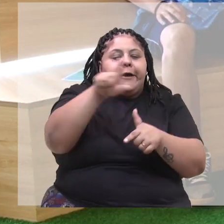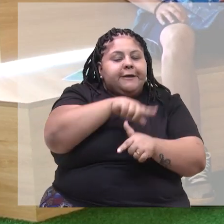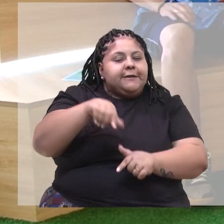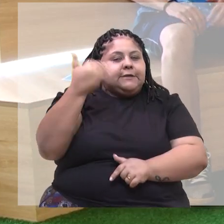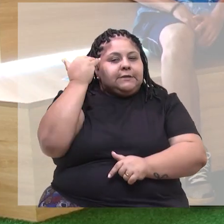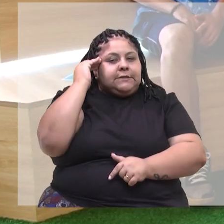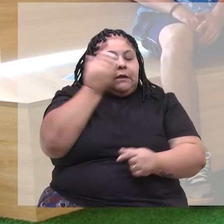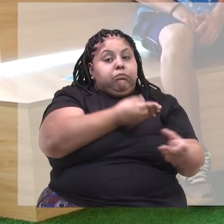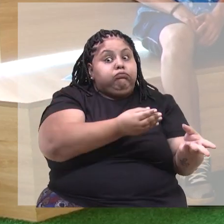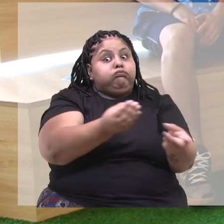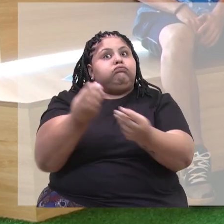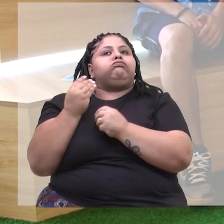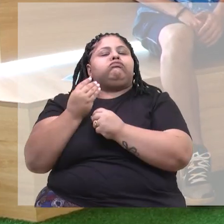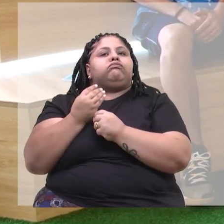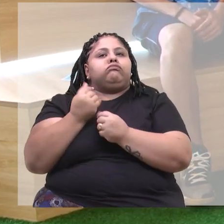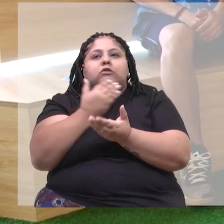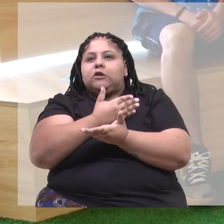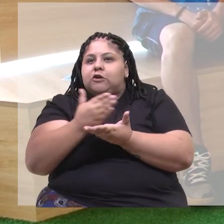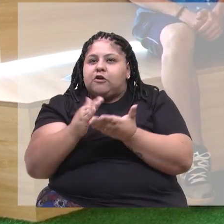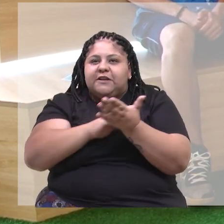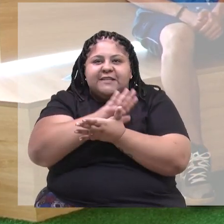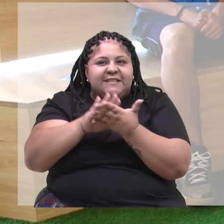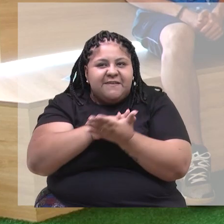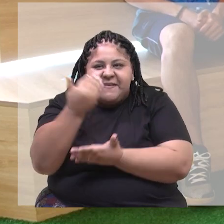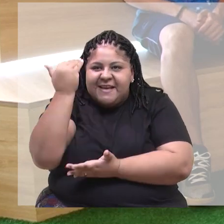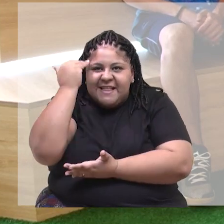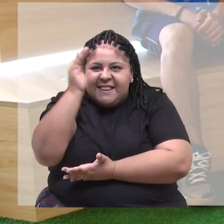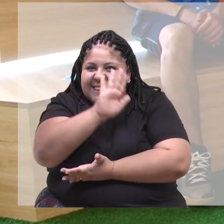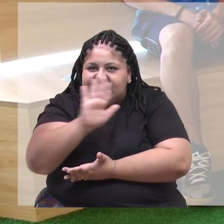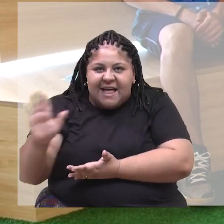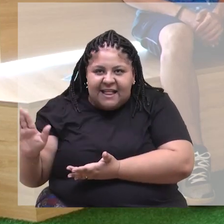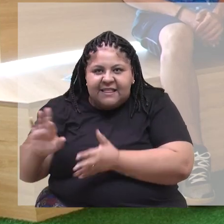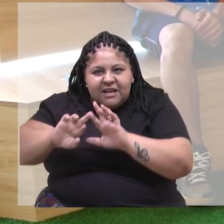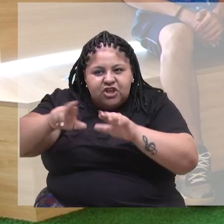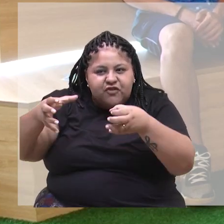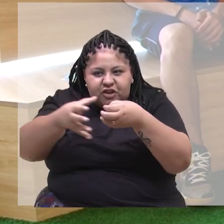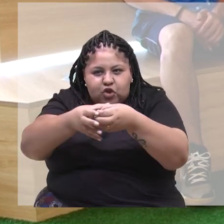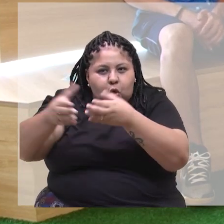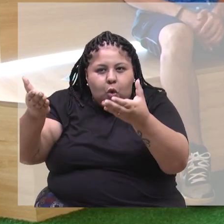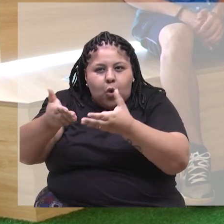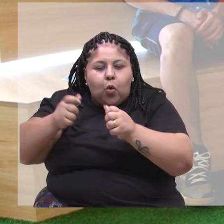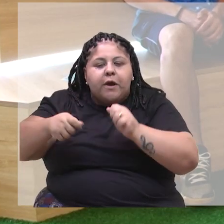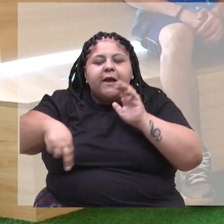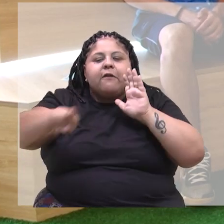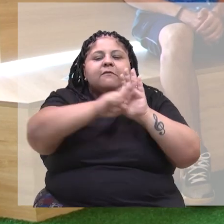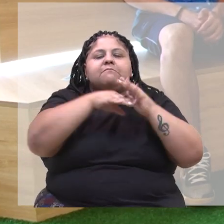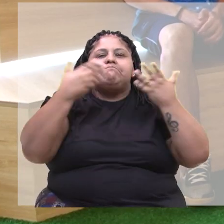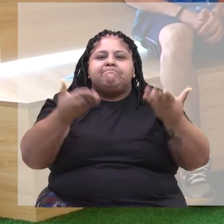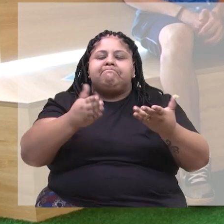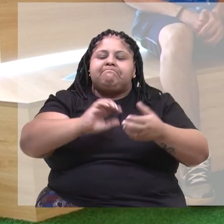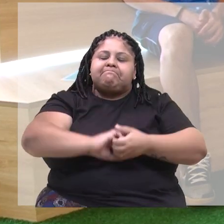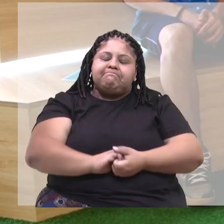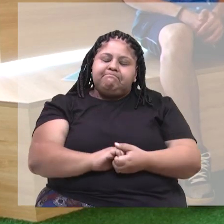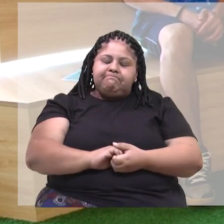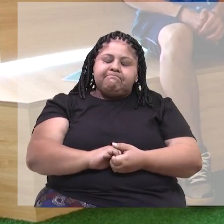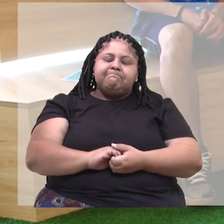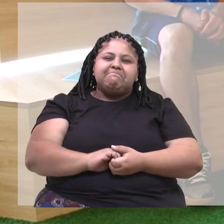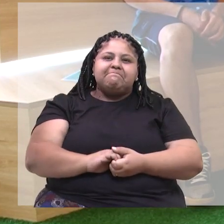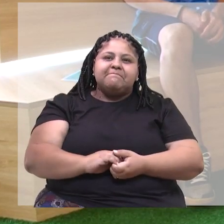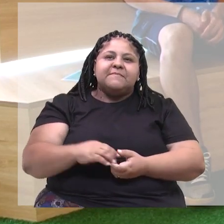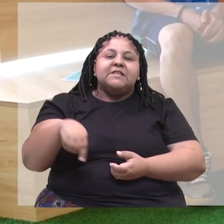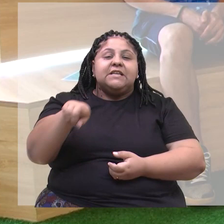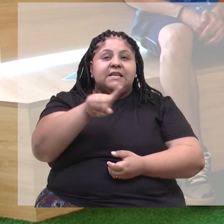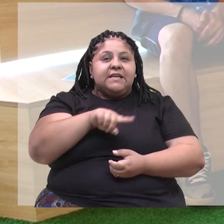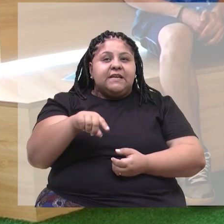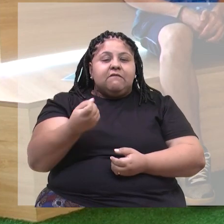bem denso, mas o Pedro que começou sem saber nada sobre isso, é diferente do Pedro de agora. Quais os resultados que tu colhe disso? Bom, a